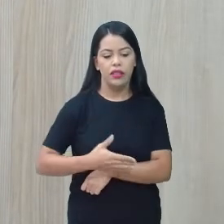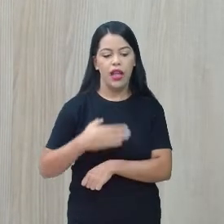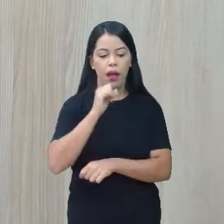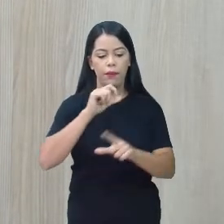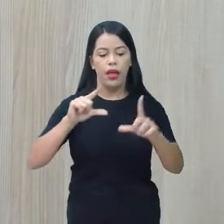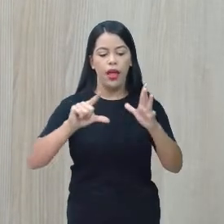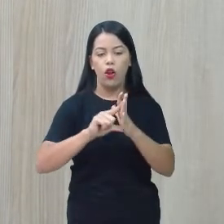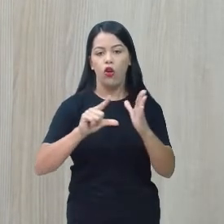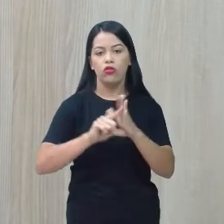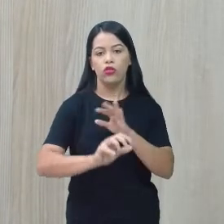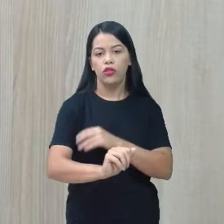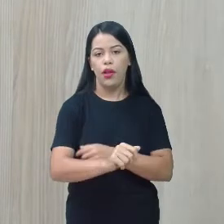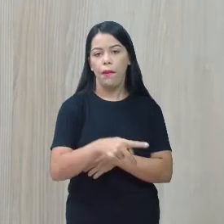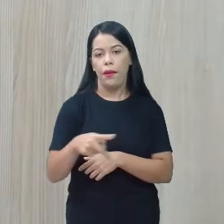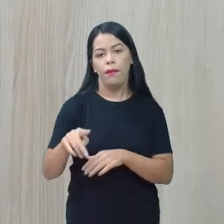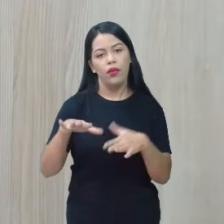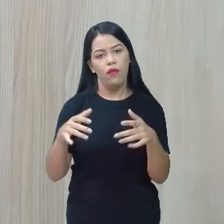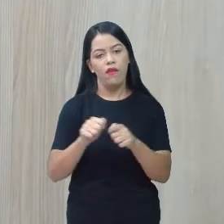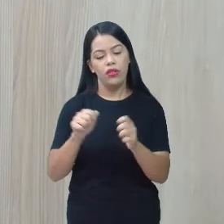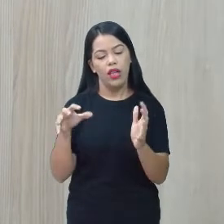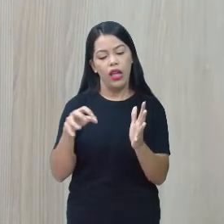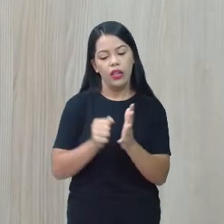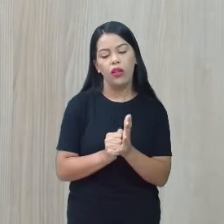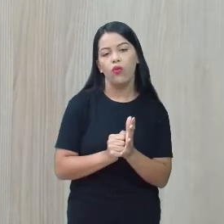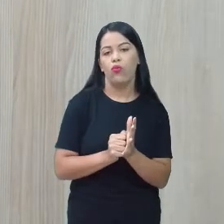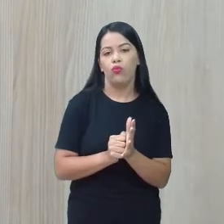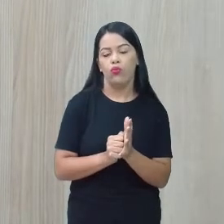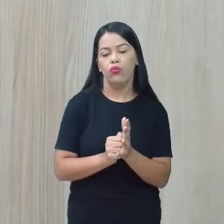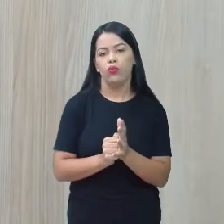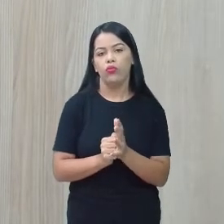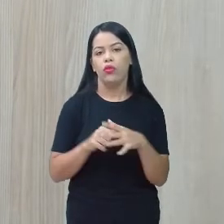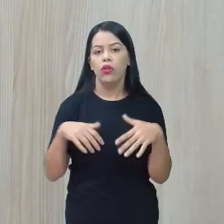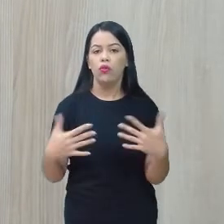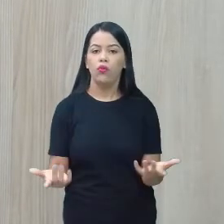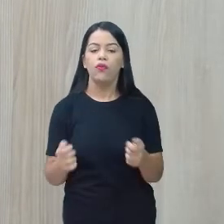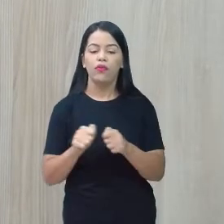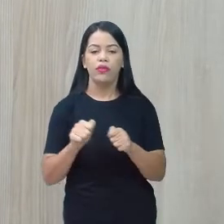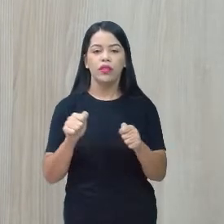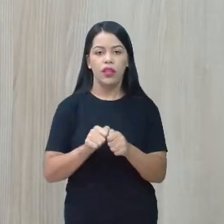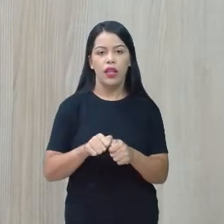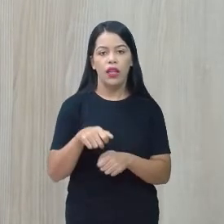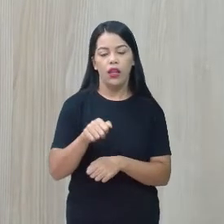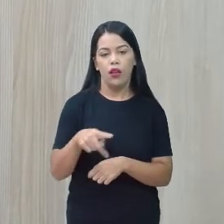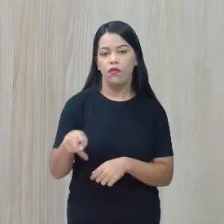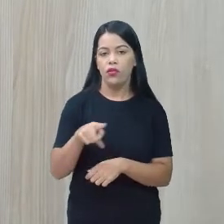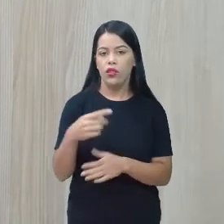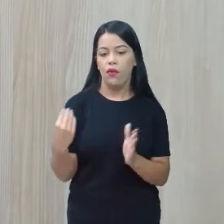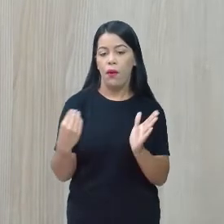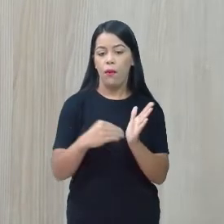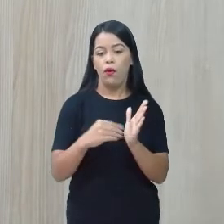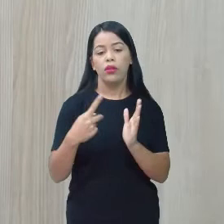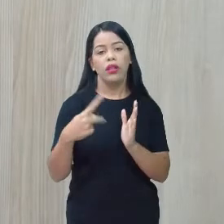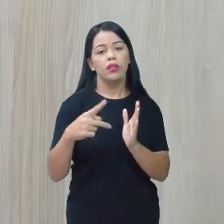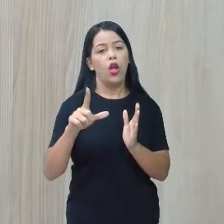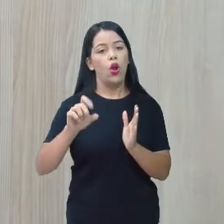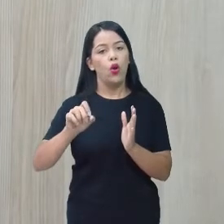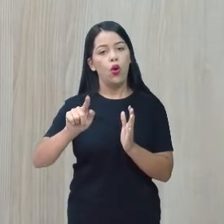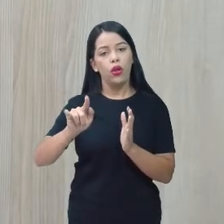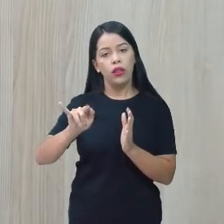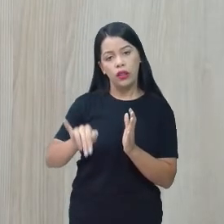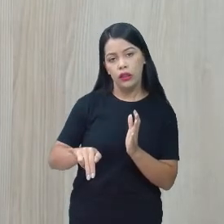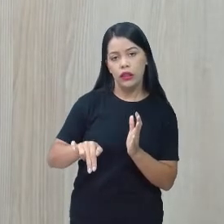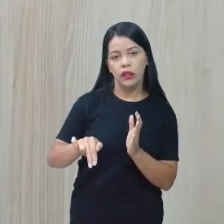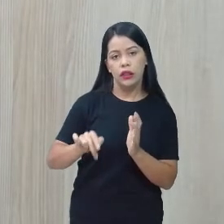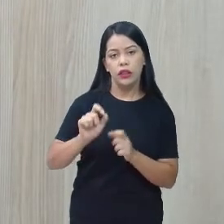aplicativos e lá você vai fazer o download, tá? Quando você fizer o download do aplicativo, você vai colocar o seu login e a sua senha.